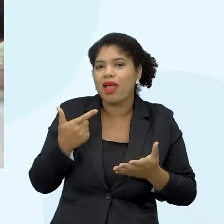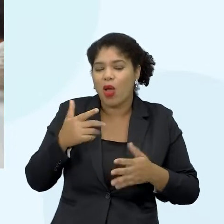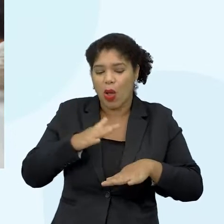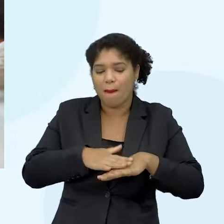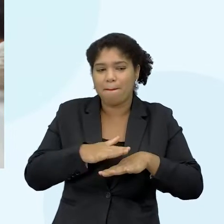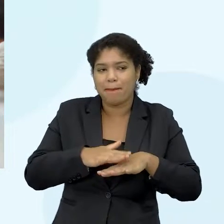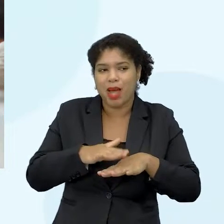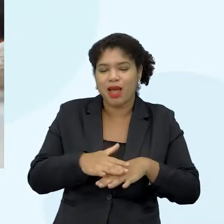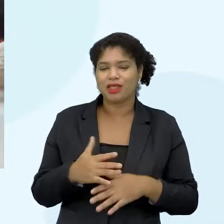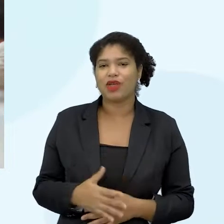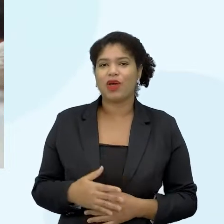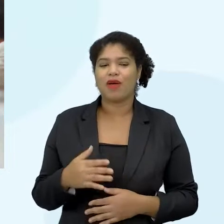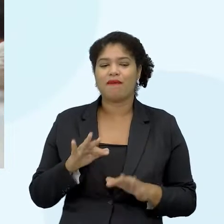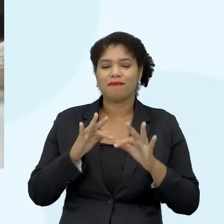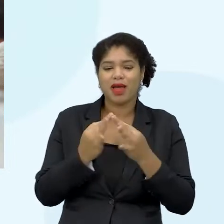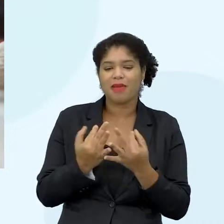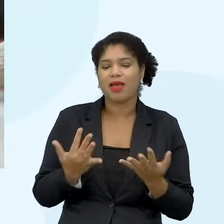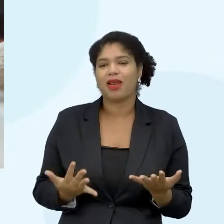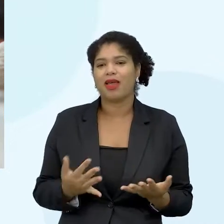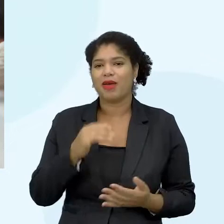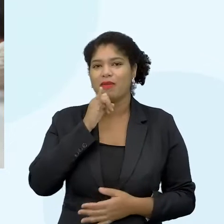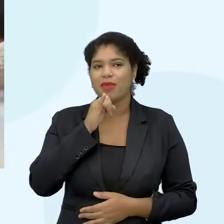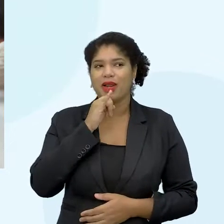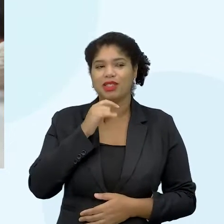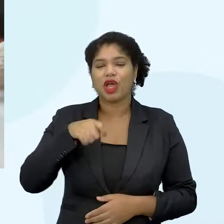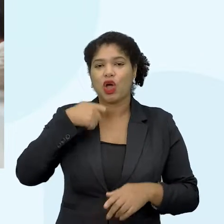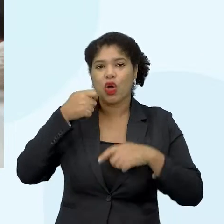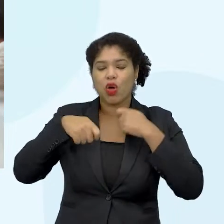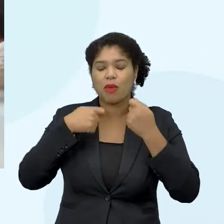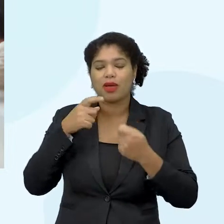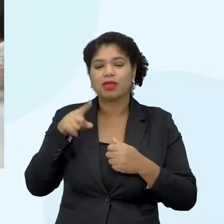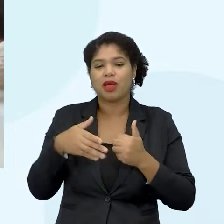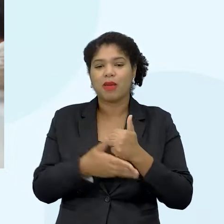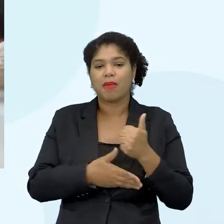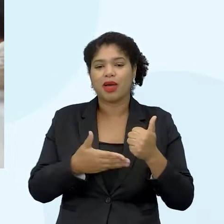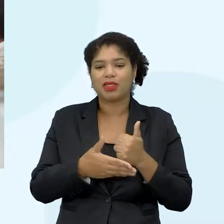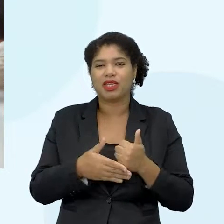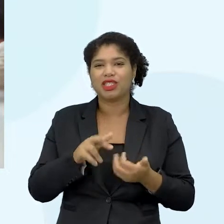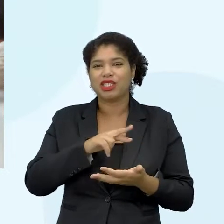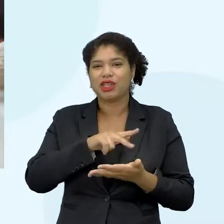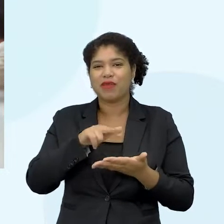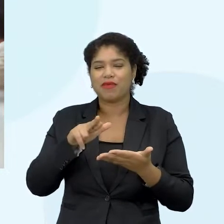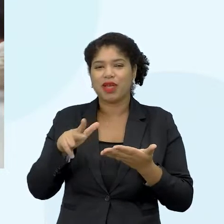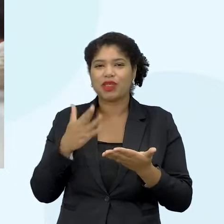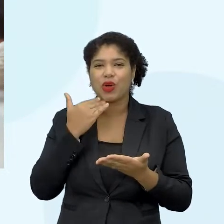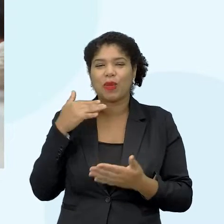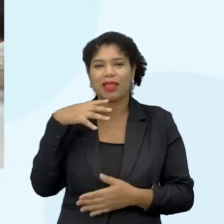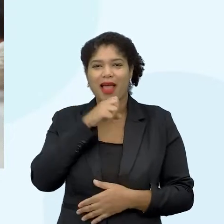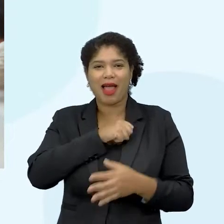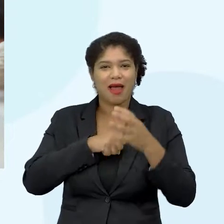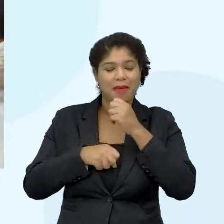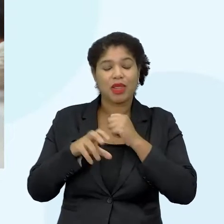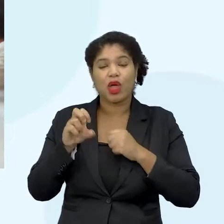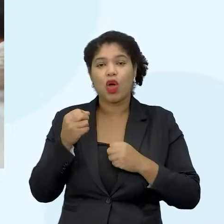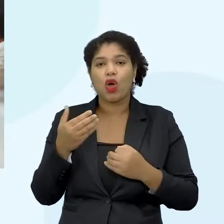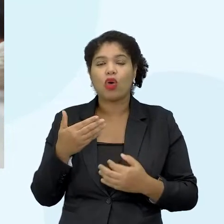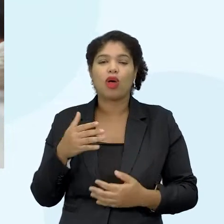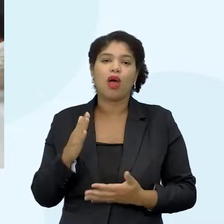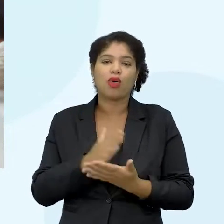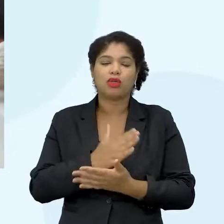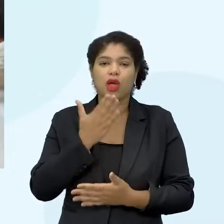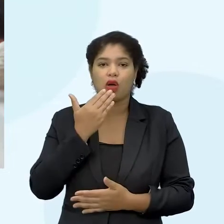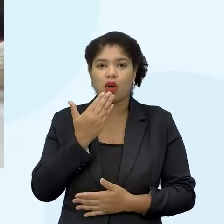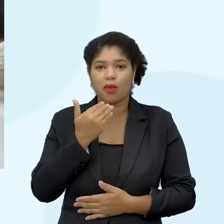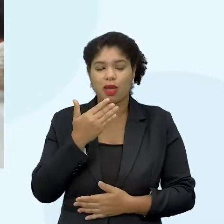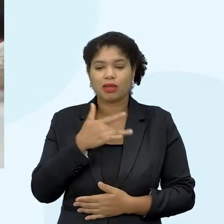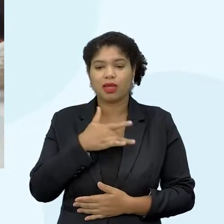em família, se, por exemplo, a sua culinária ela é mais baseada em fast food, ou em alimentos mais saudáveis, ou em